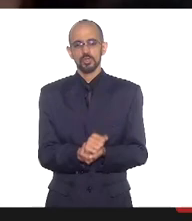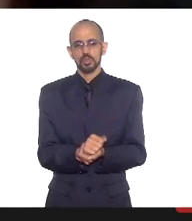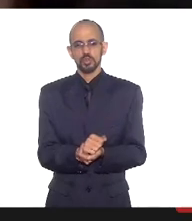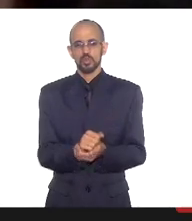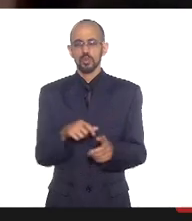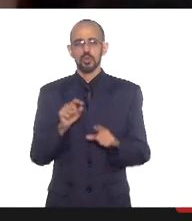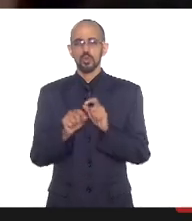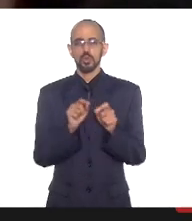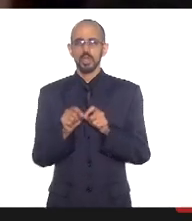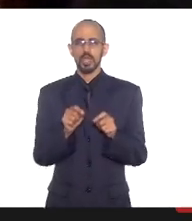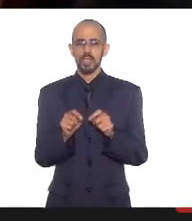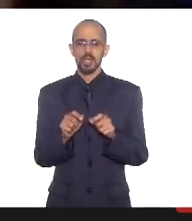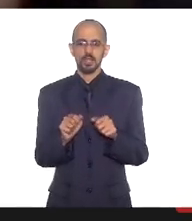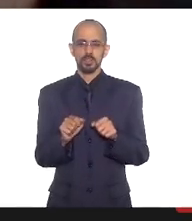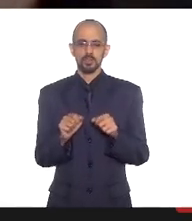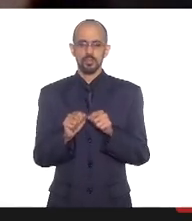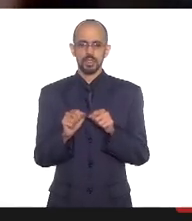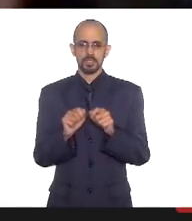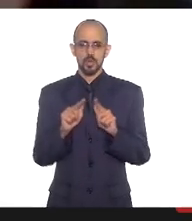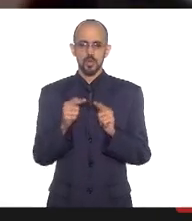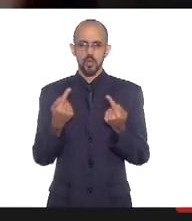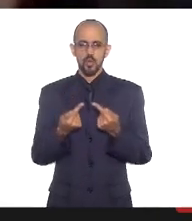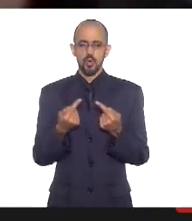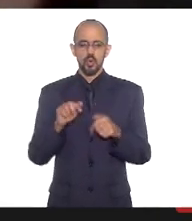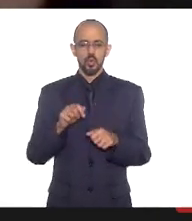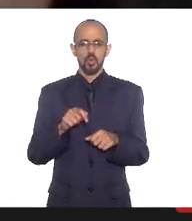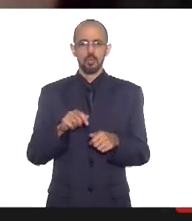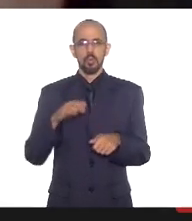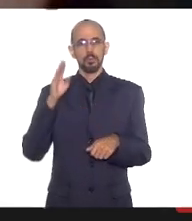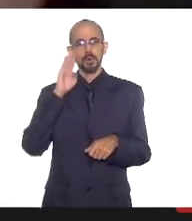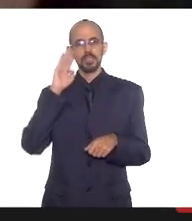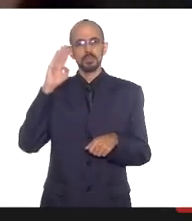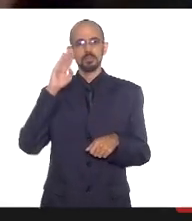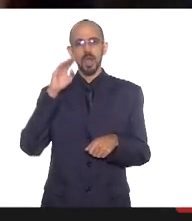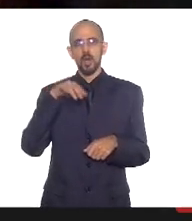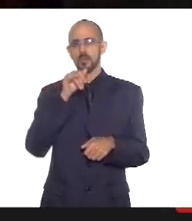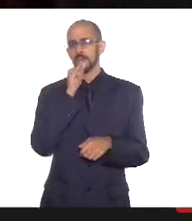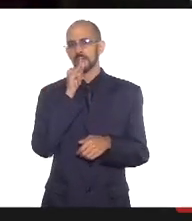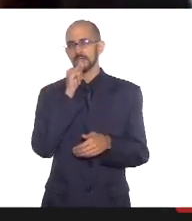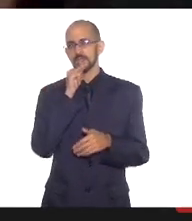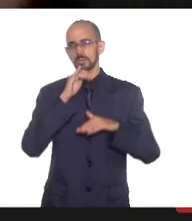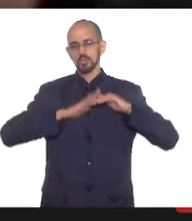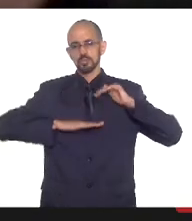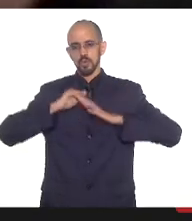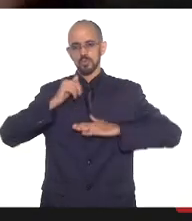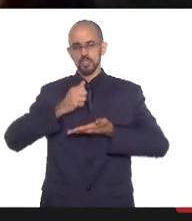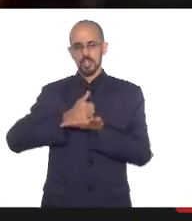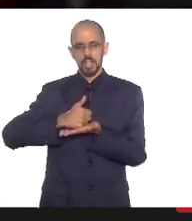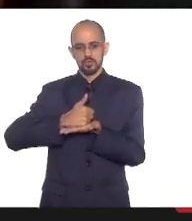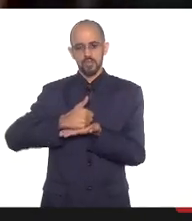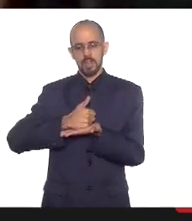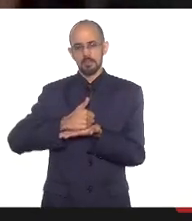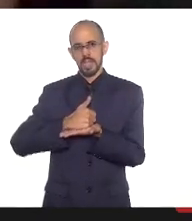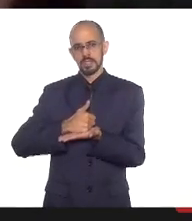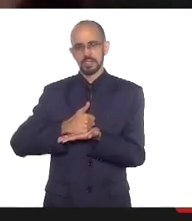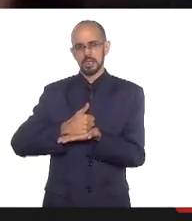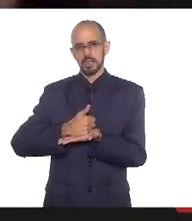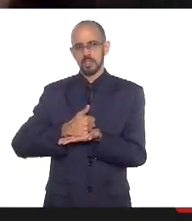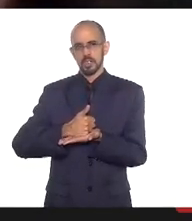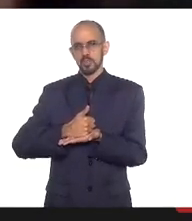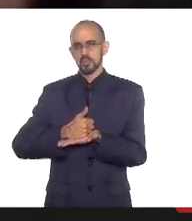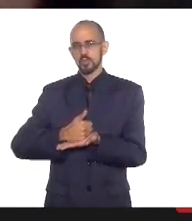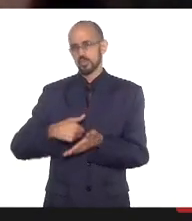abrir uma como grupo prioritário também por exemplo de farmacêuticos penso que assim como os farmacêuticos os